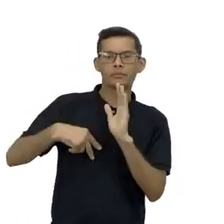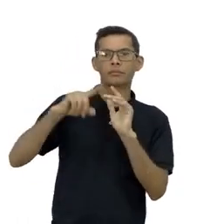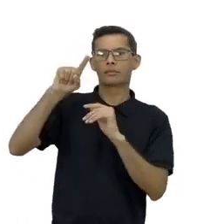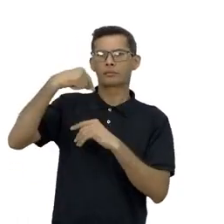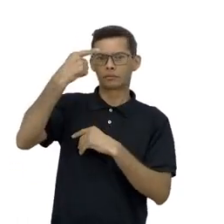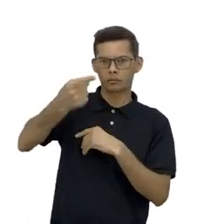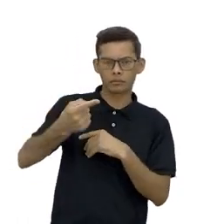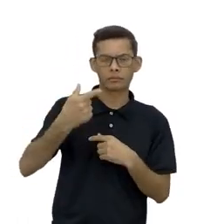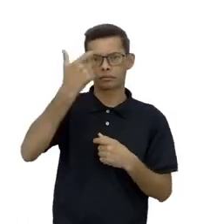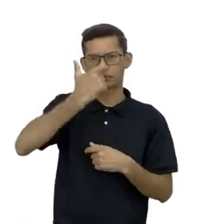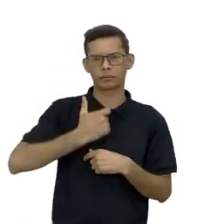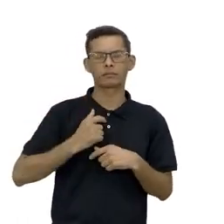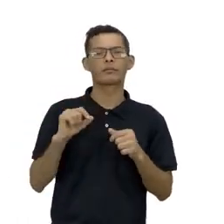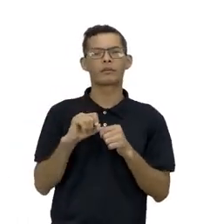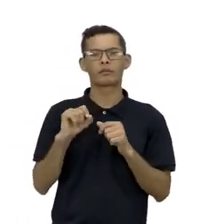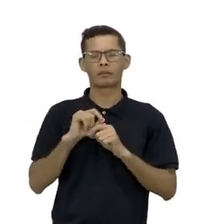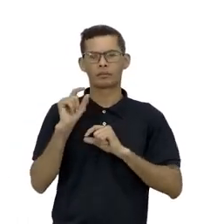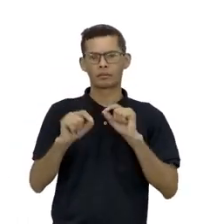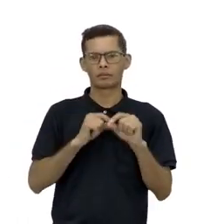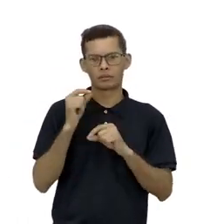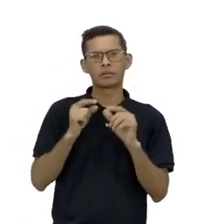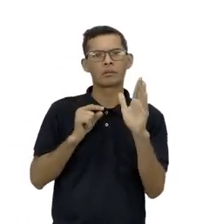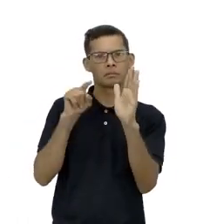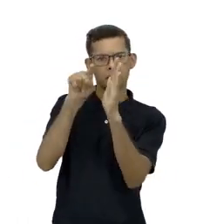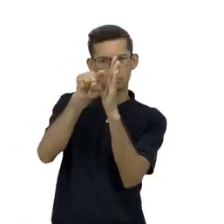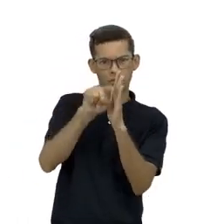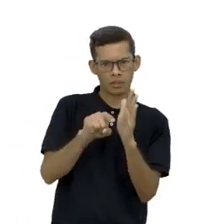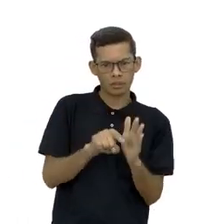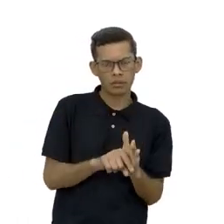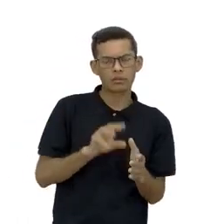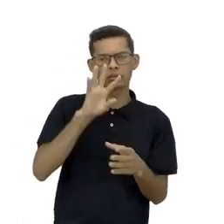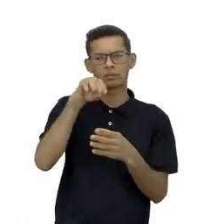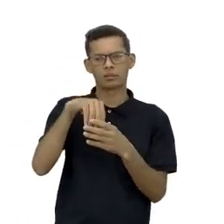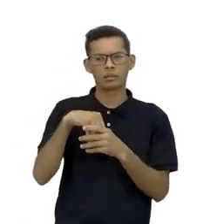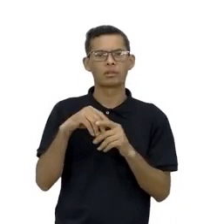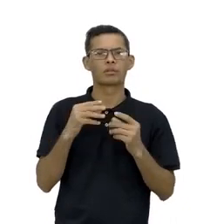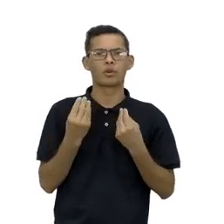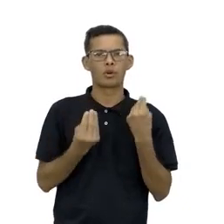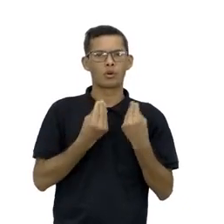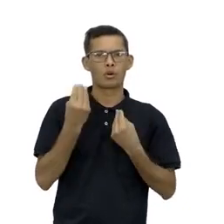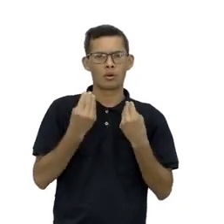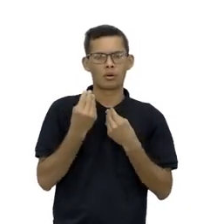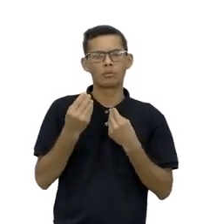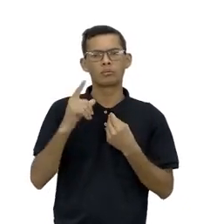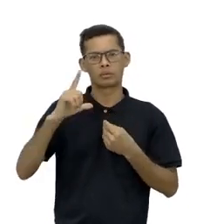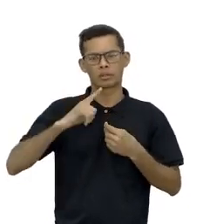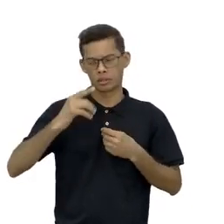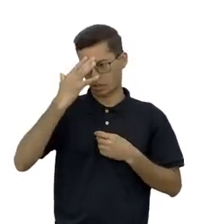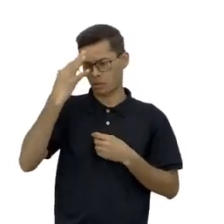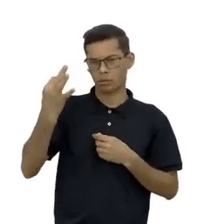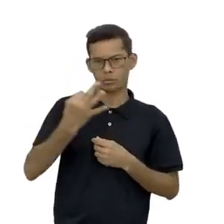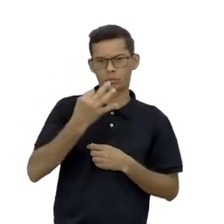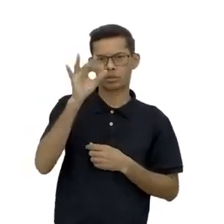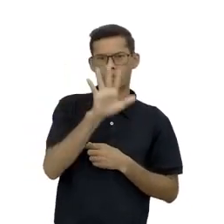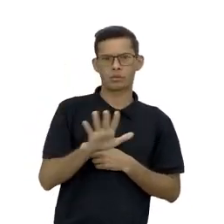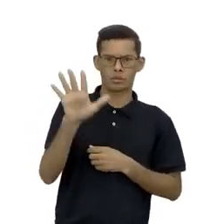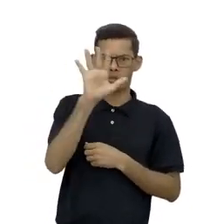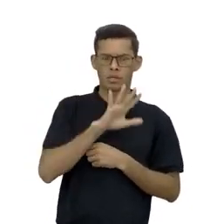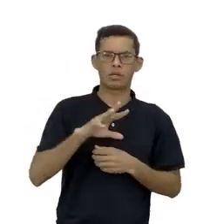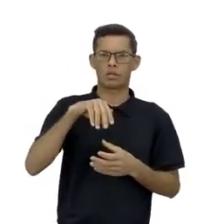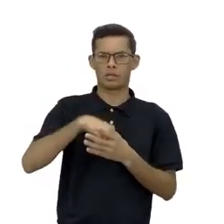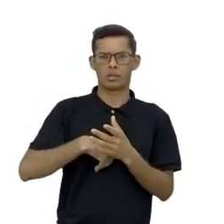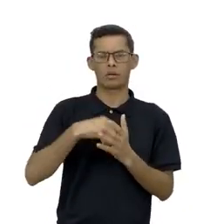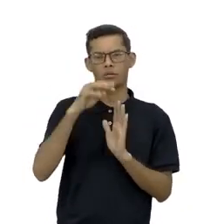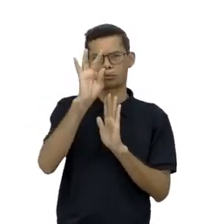eu devo fazer perguntas que considerem a compreensão geral do texto, né?